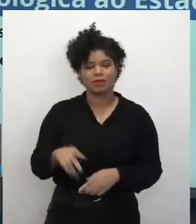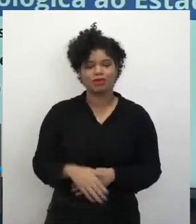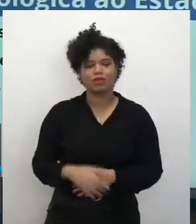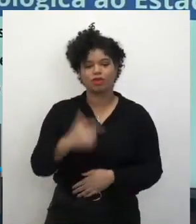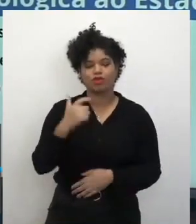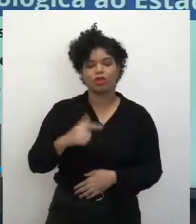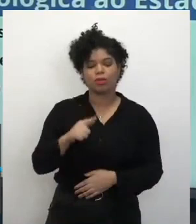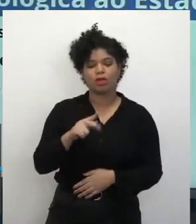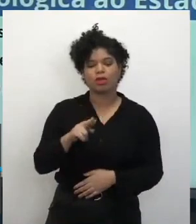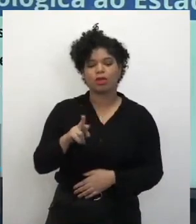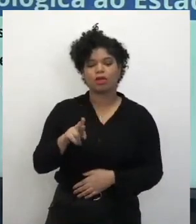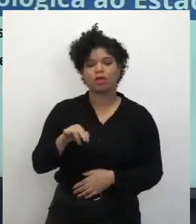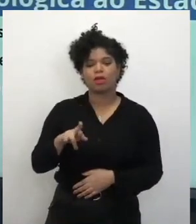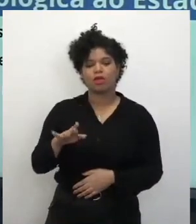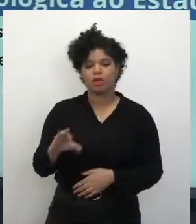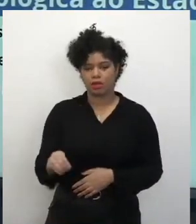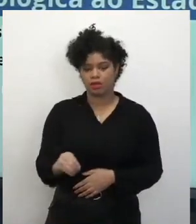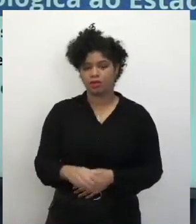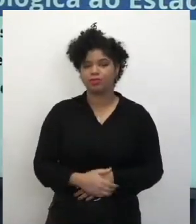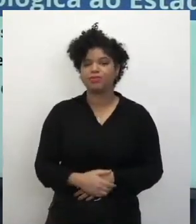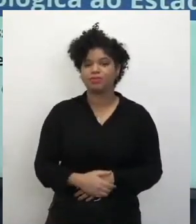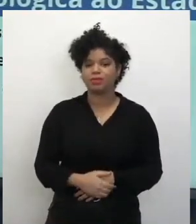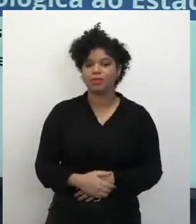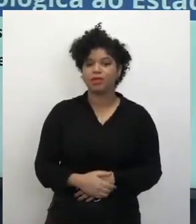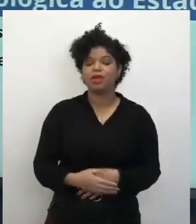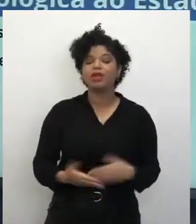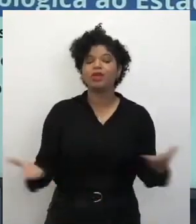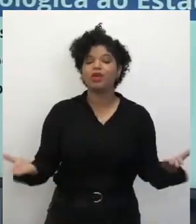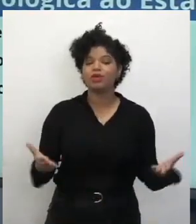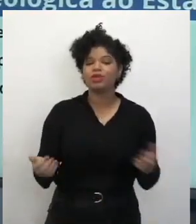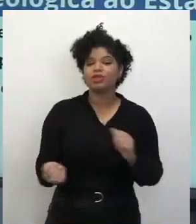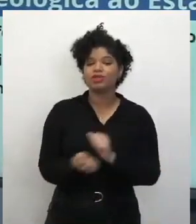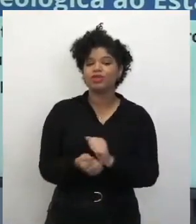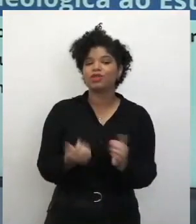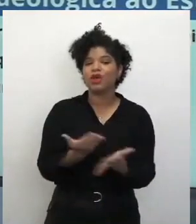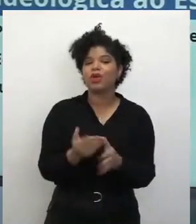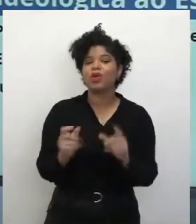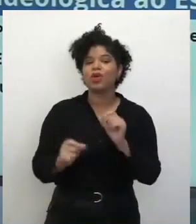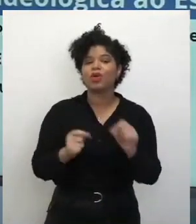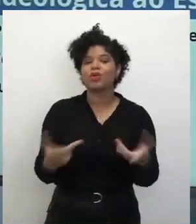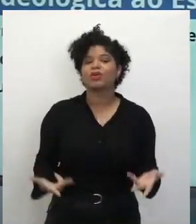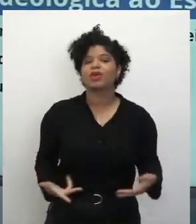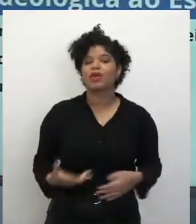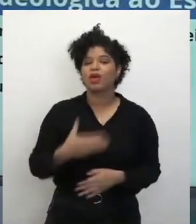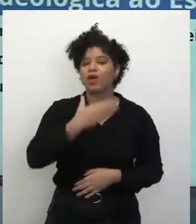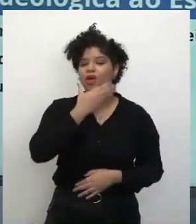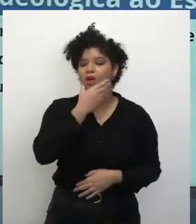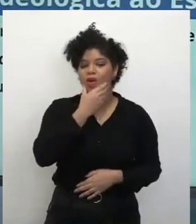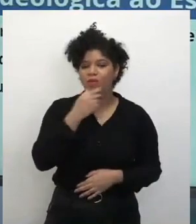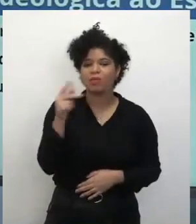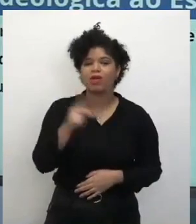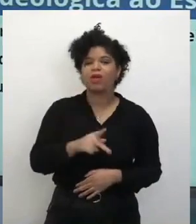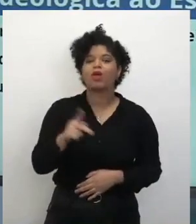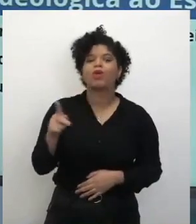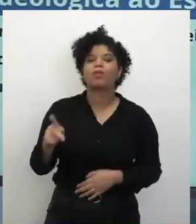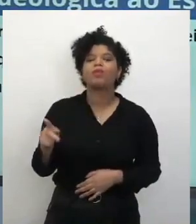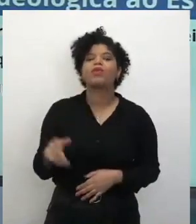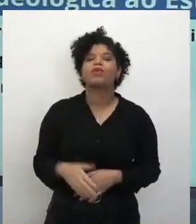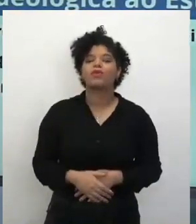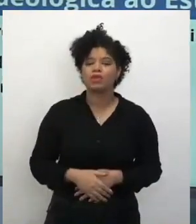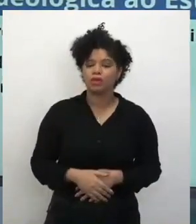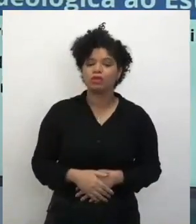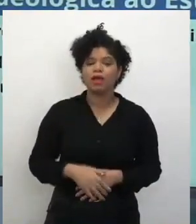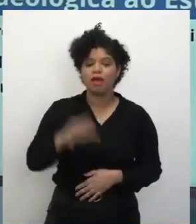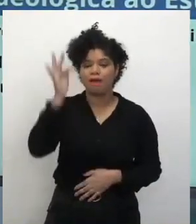a Era Vargas e para cultura aula aqui eu tenho a honra de receber o meu colega o nosso professor